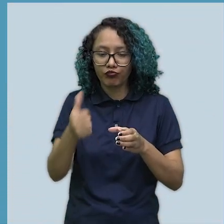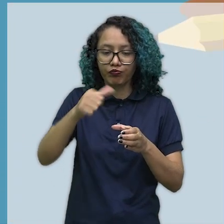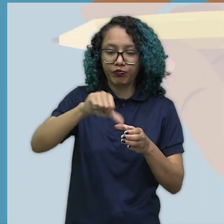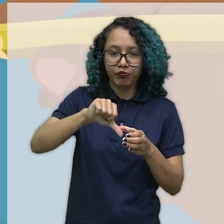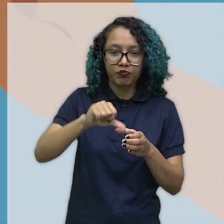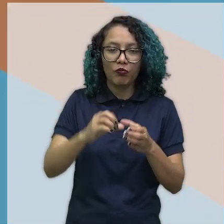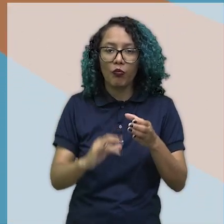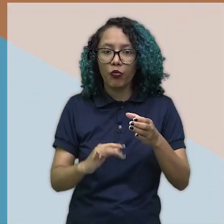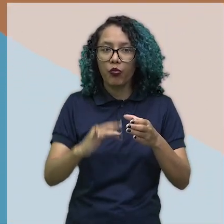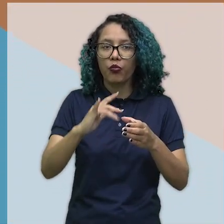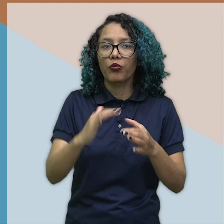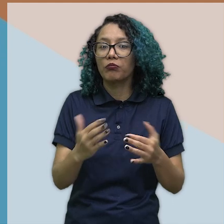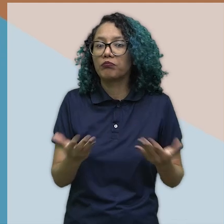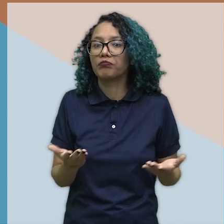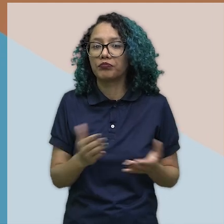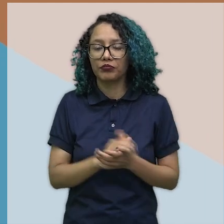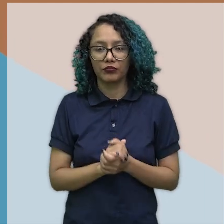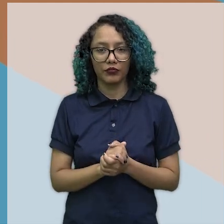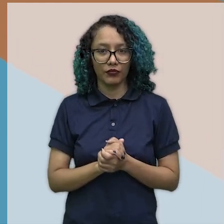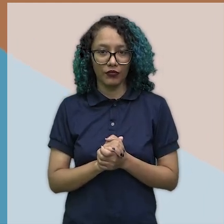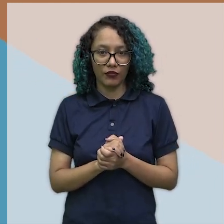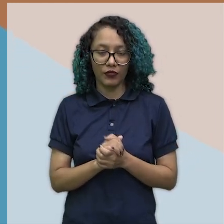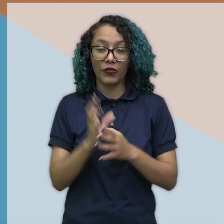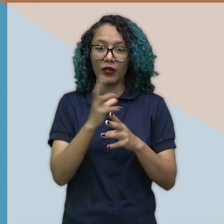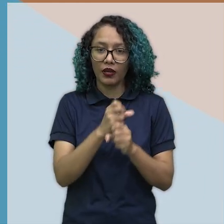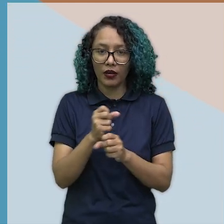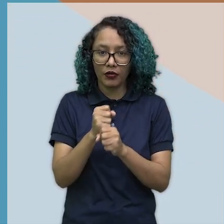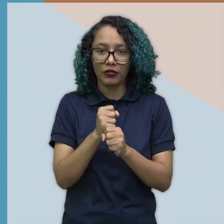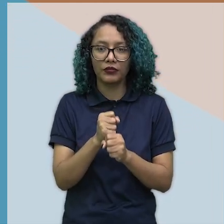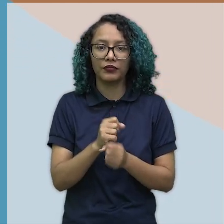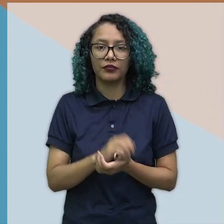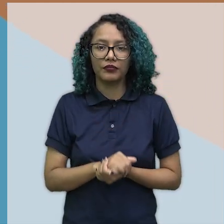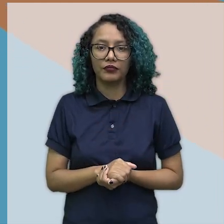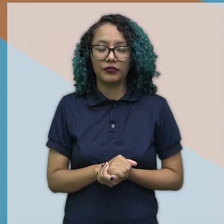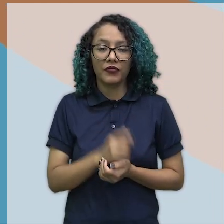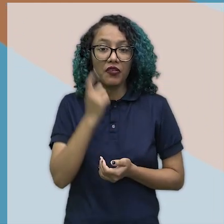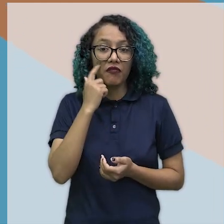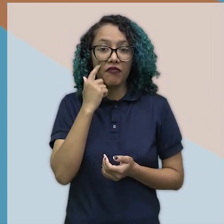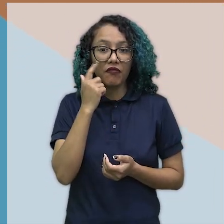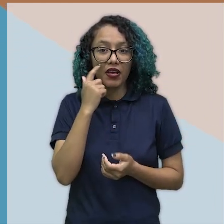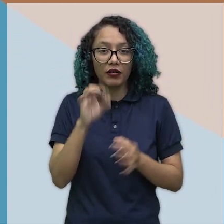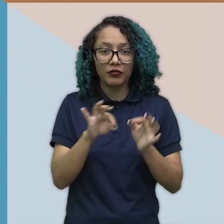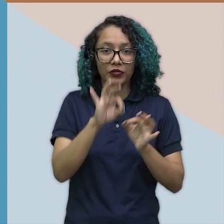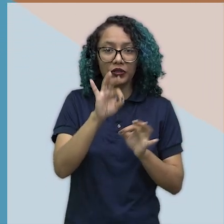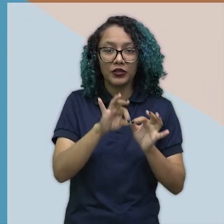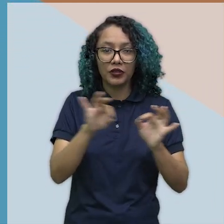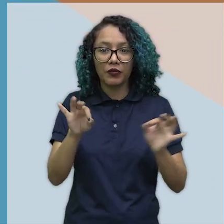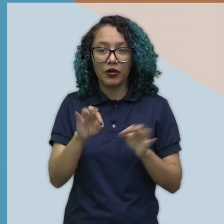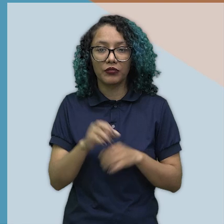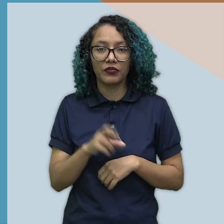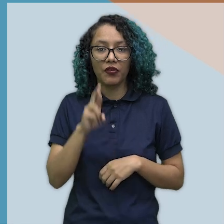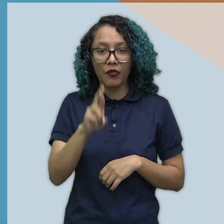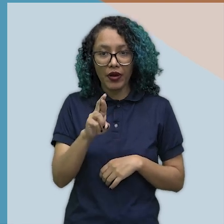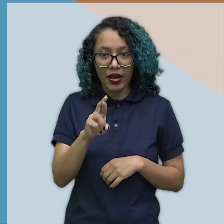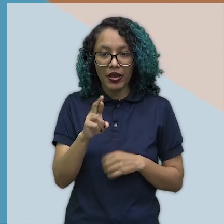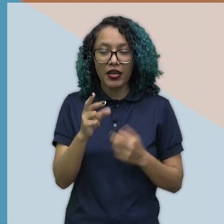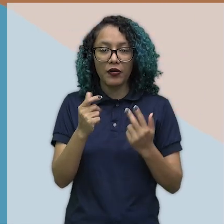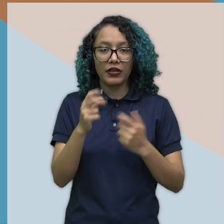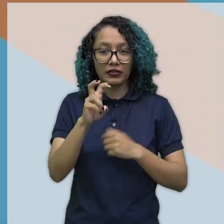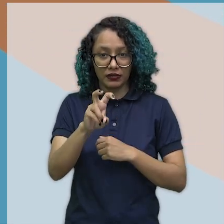conter? Solução. Identificar as medidas. Raio da base igual a 5